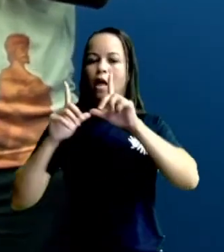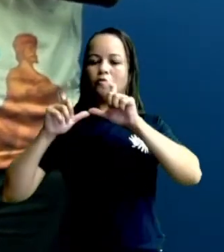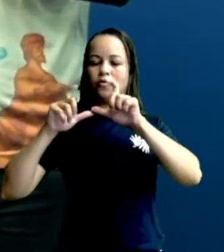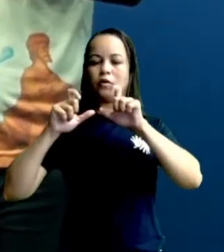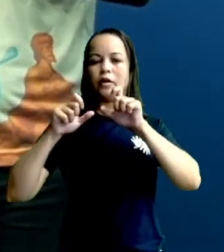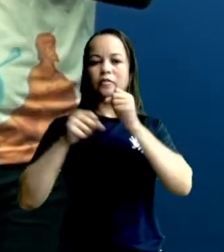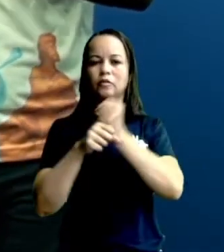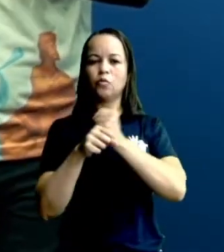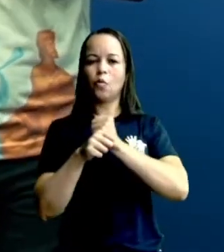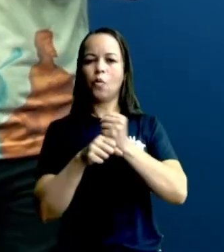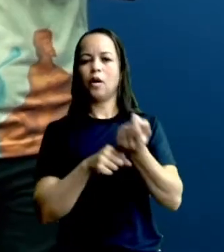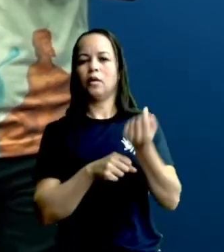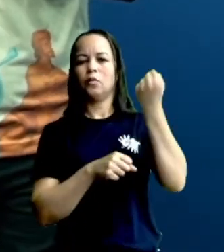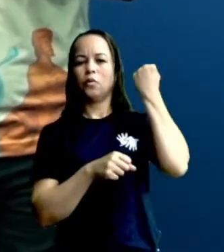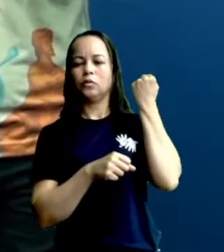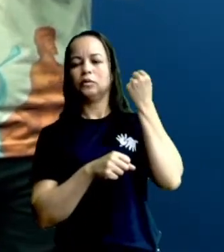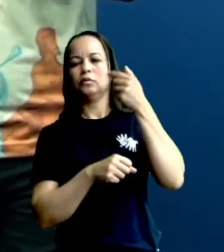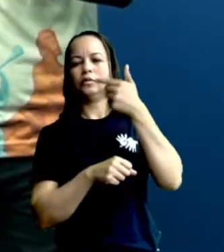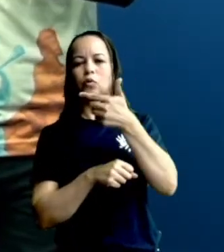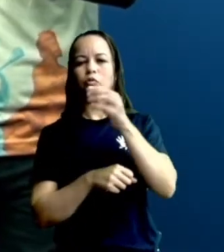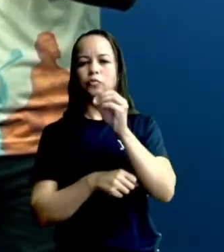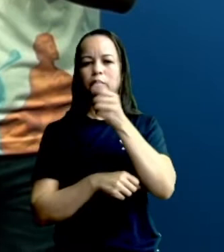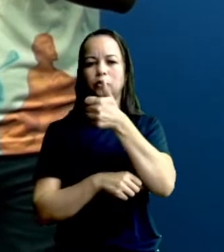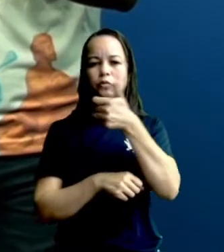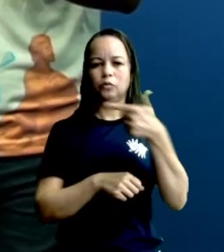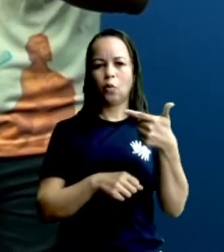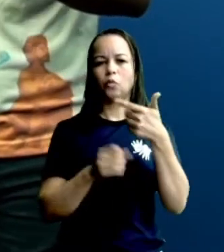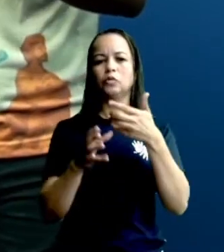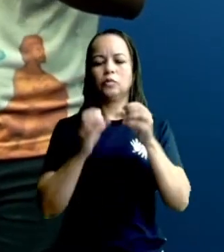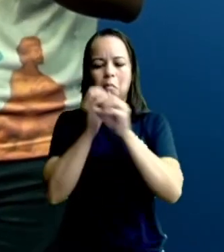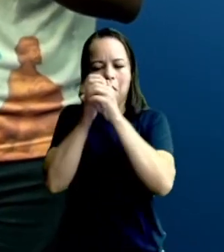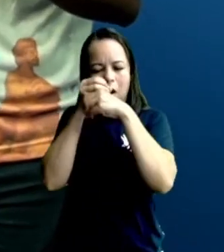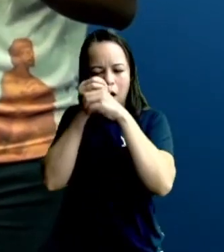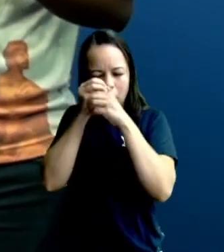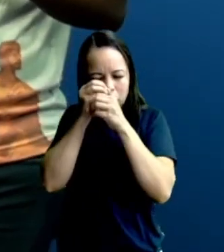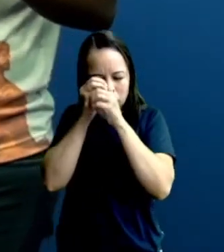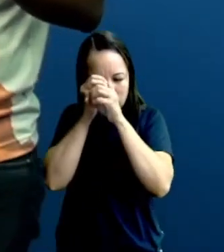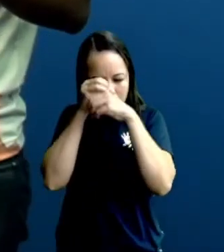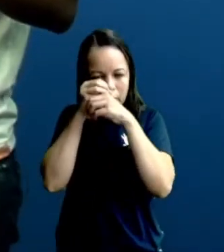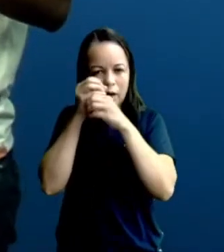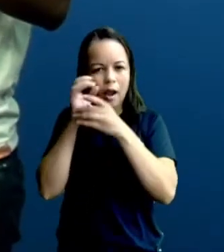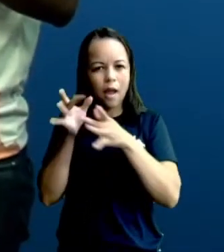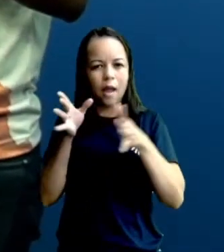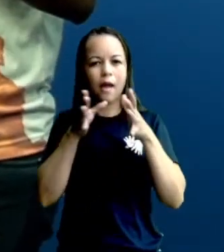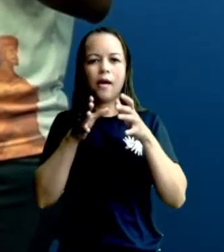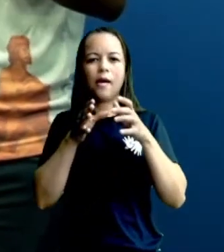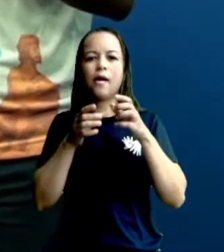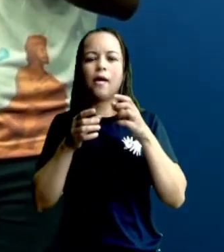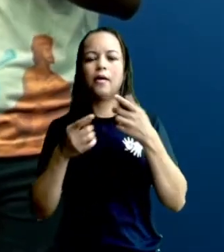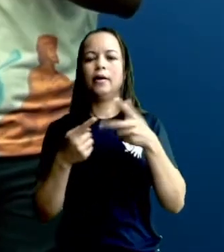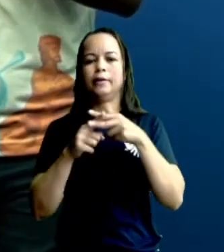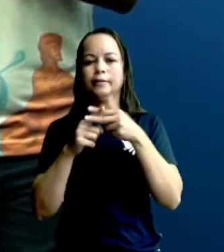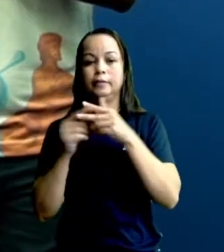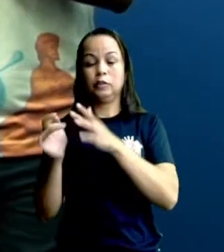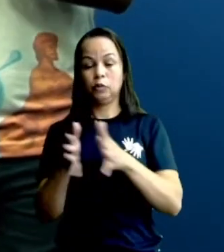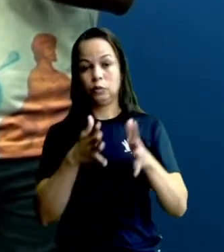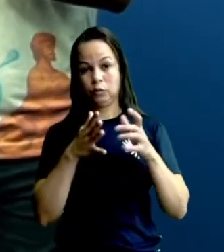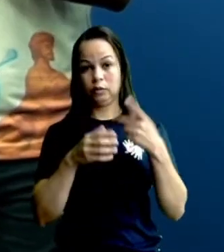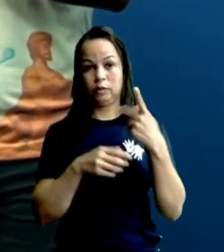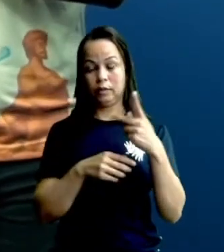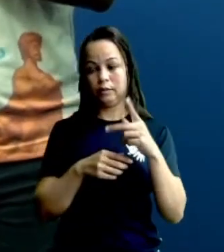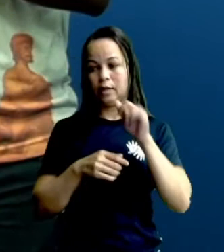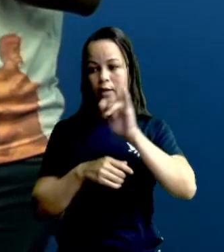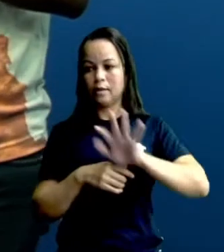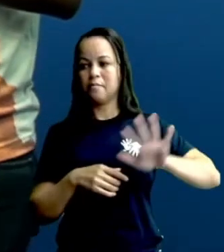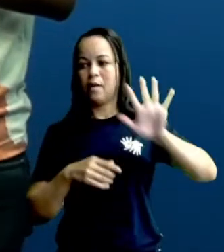em 2012, então tem uma fotomicrografia por microscopia eletrônica, né, de um DNA. Então essa é a